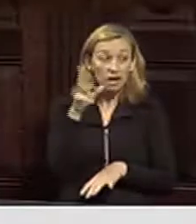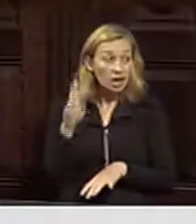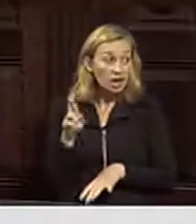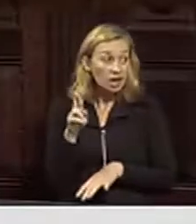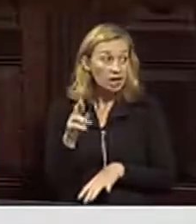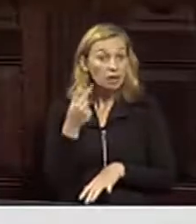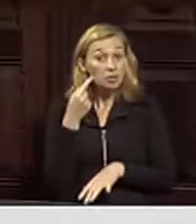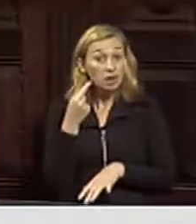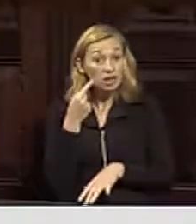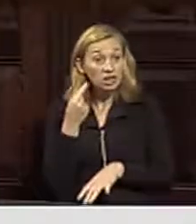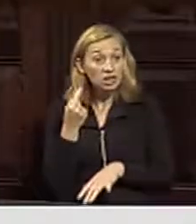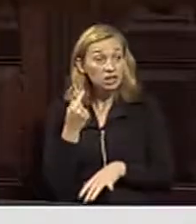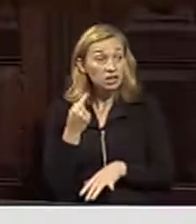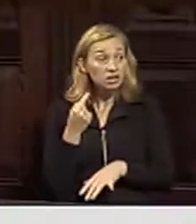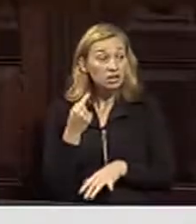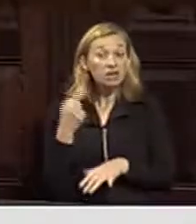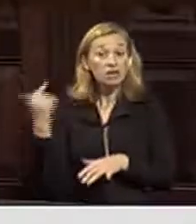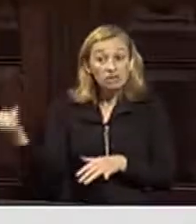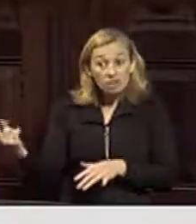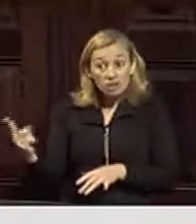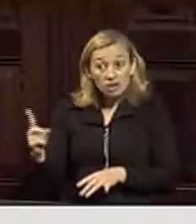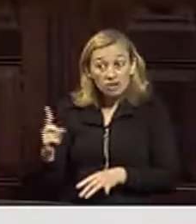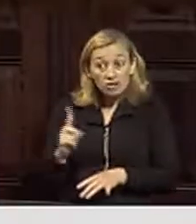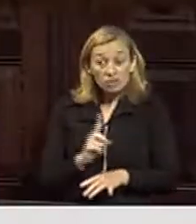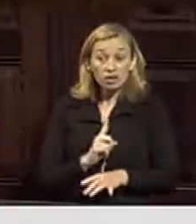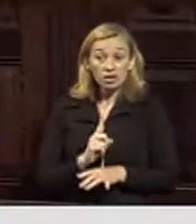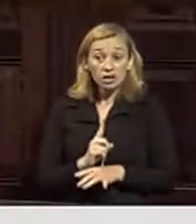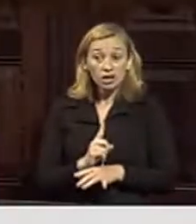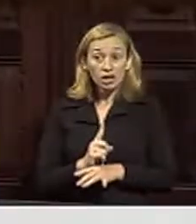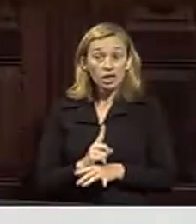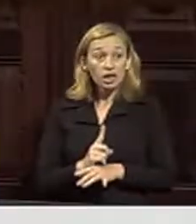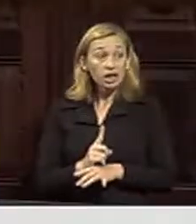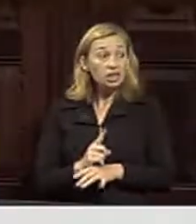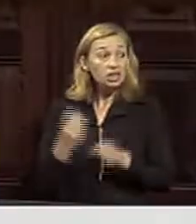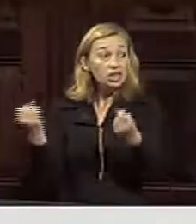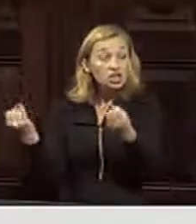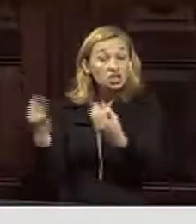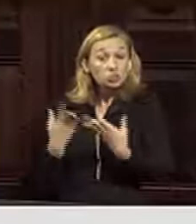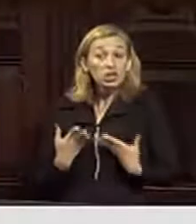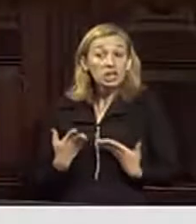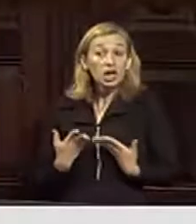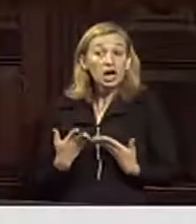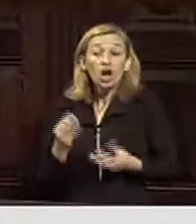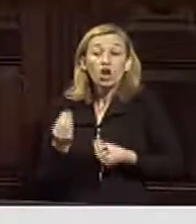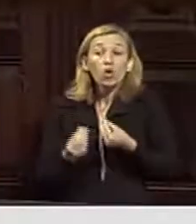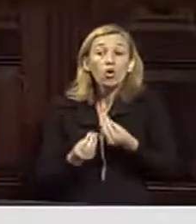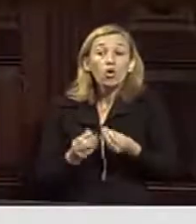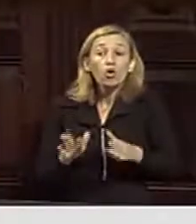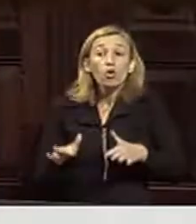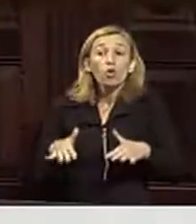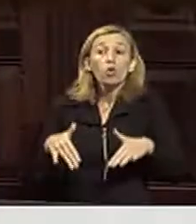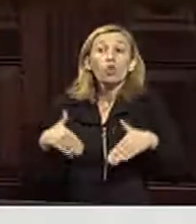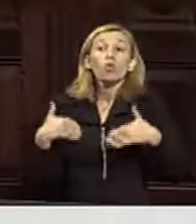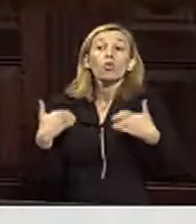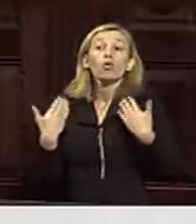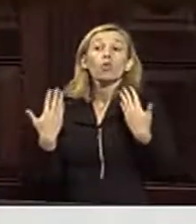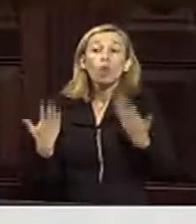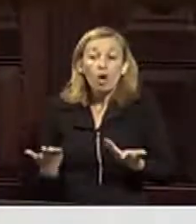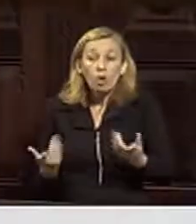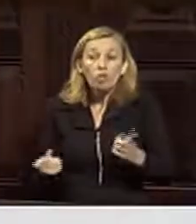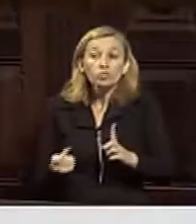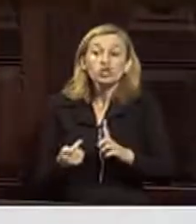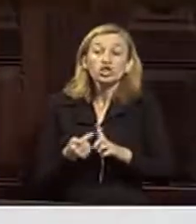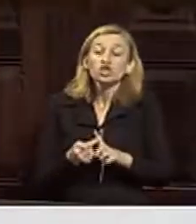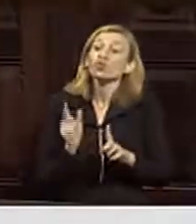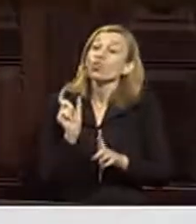venha prestar esclarecimento sobre qual é a dinâmica, quais são os